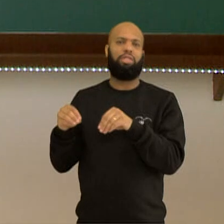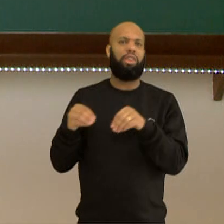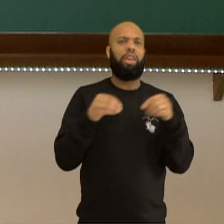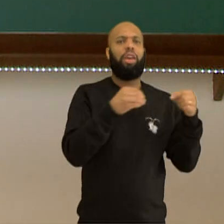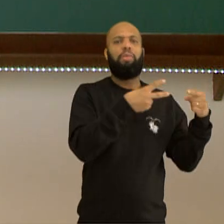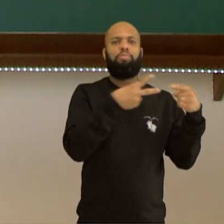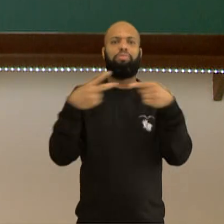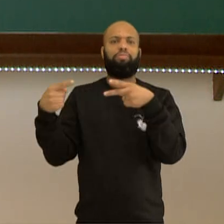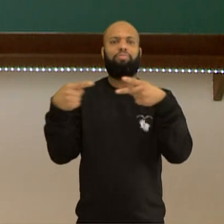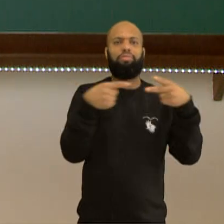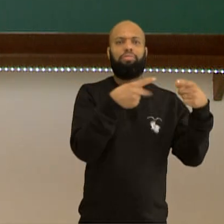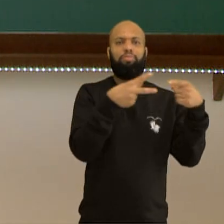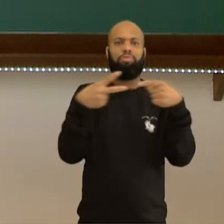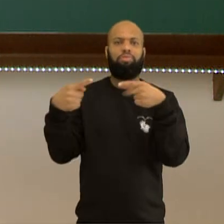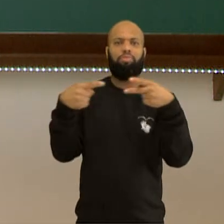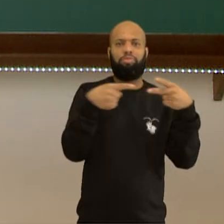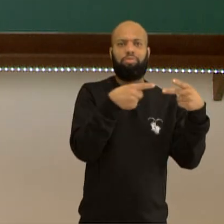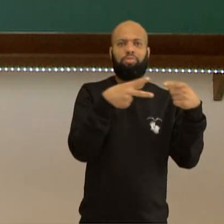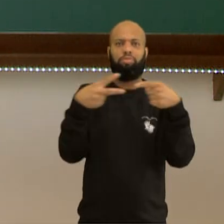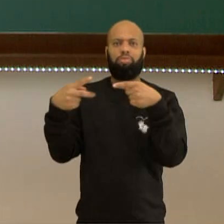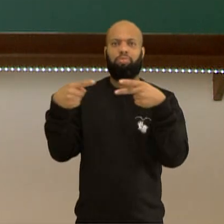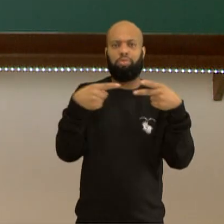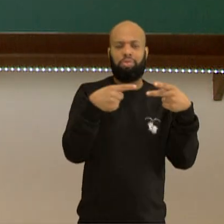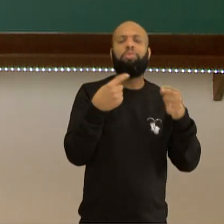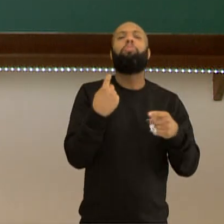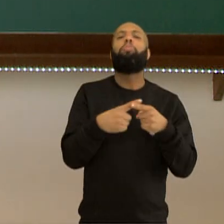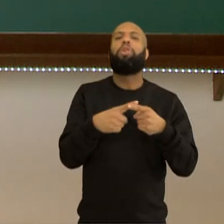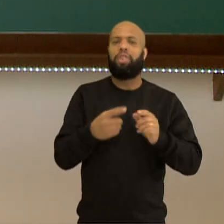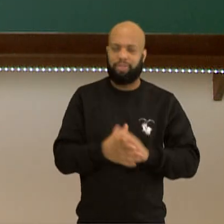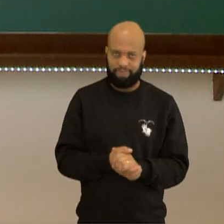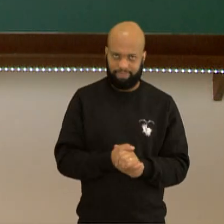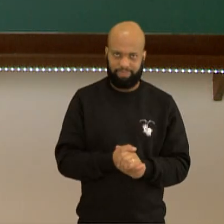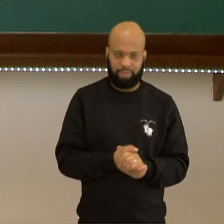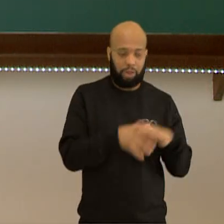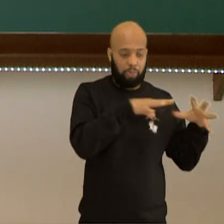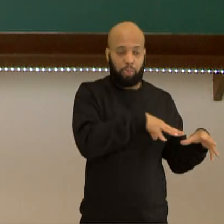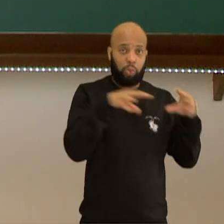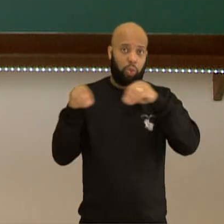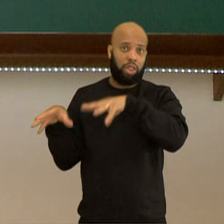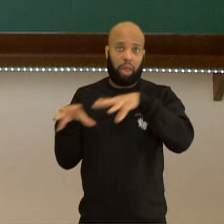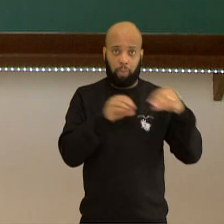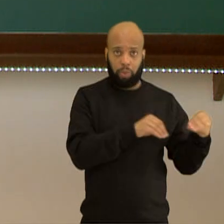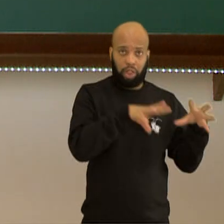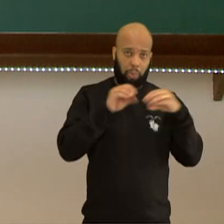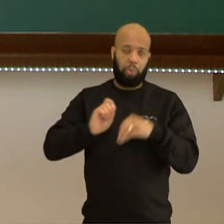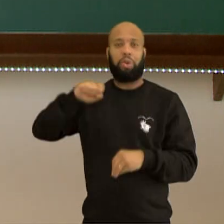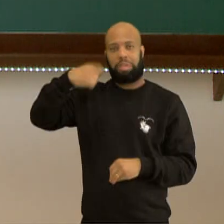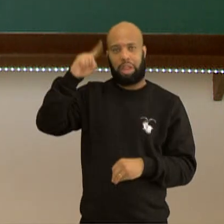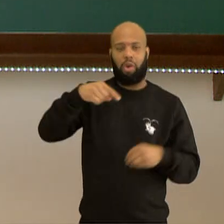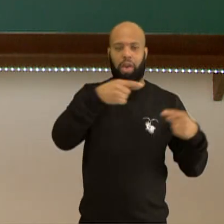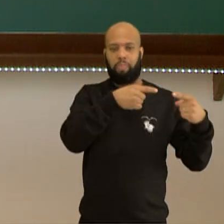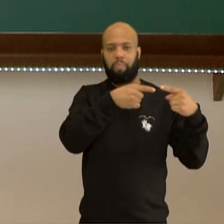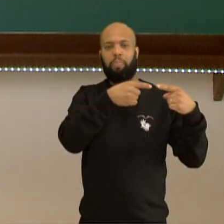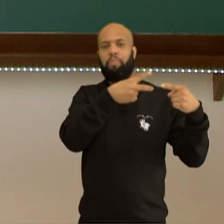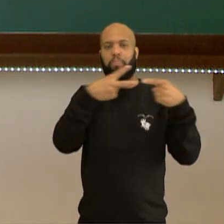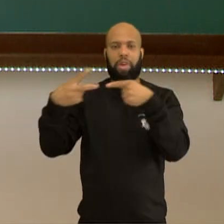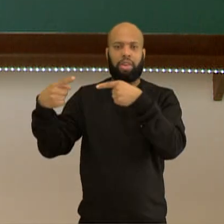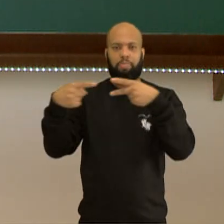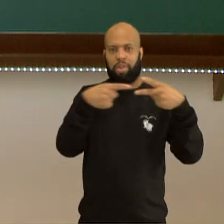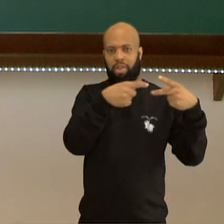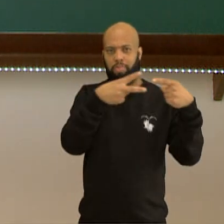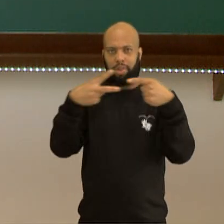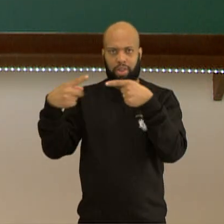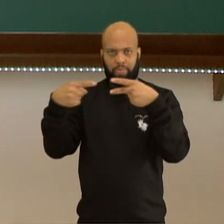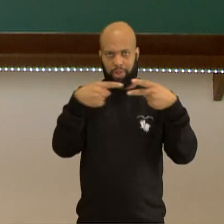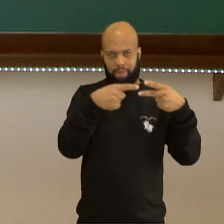por que as pessoas tendem a sair de determinadas áreas para outras áreas. Vamos ver se a resposta de vocês está semelhante ao